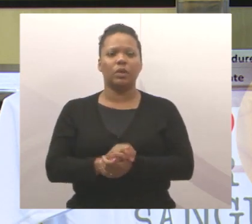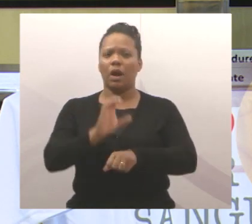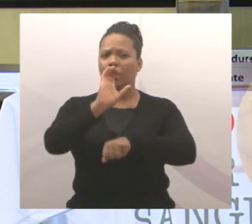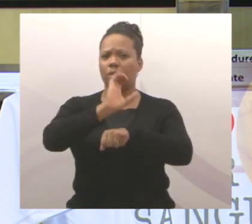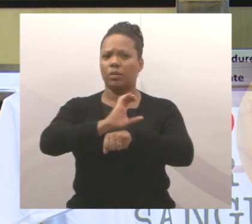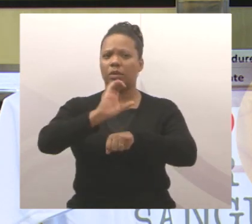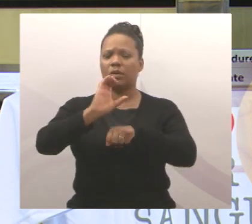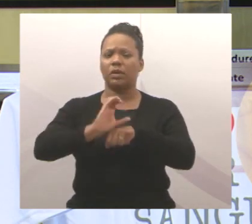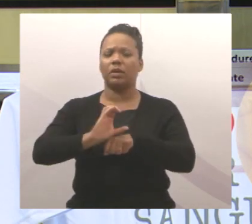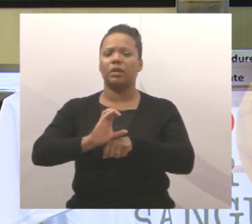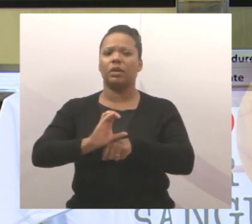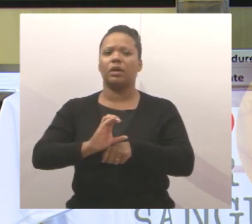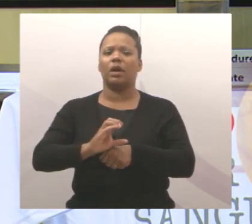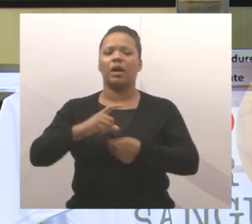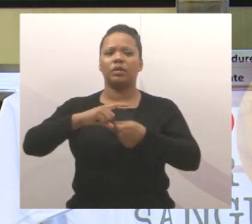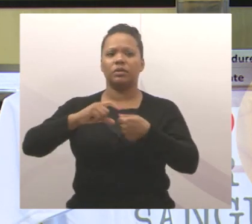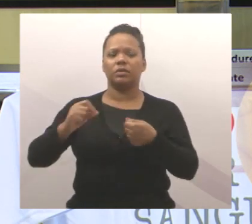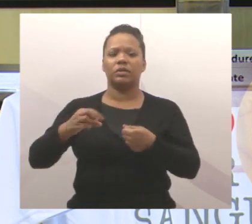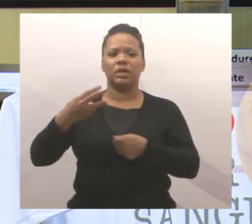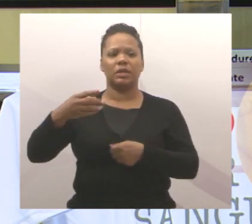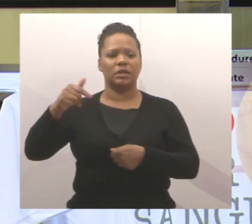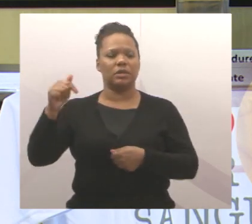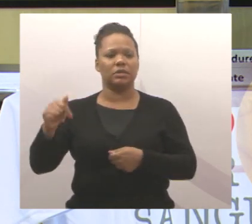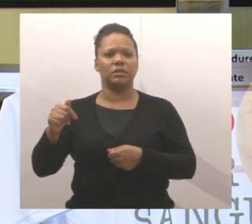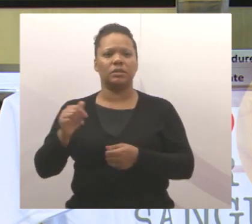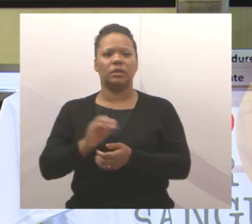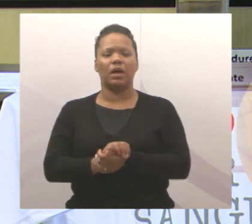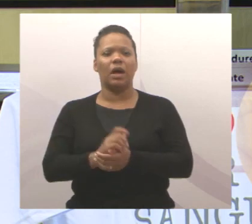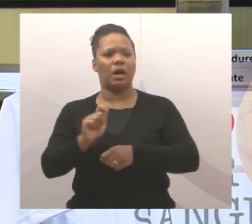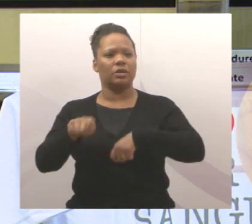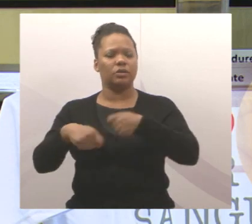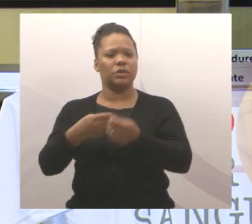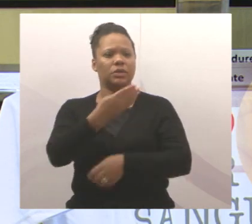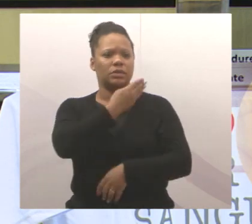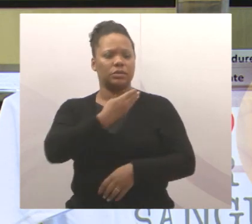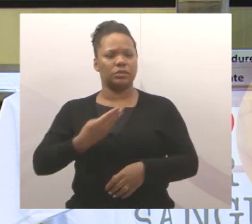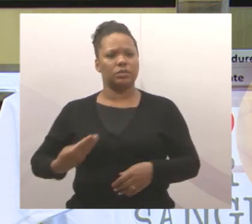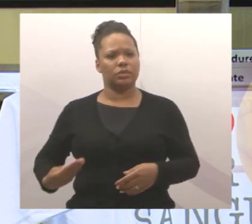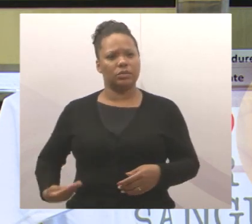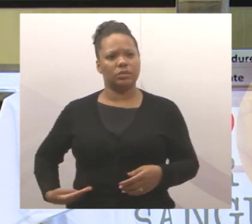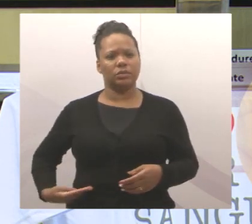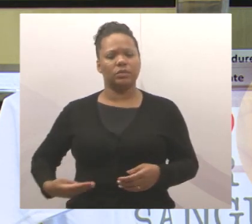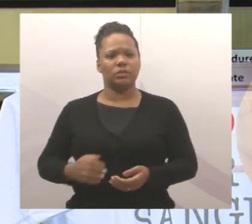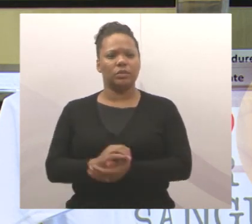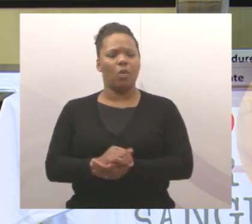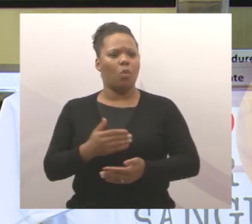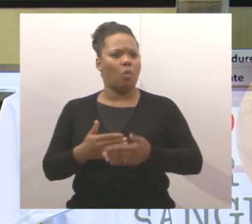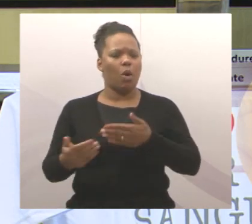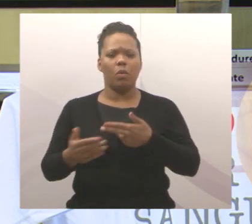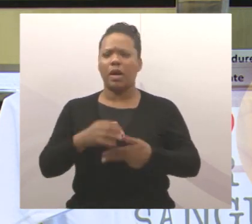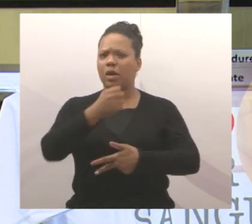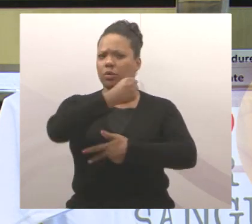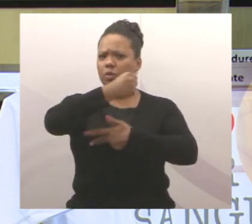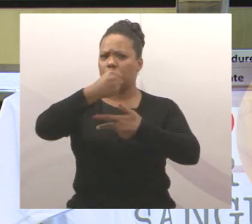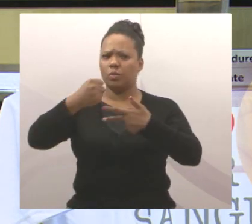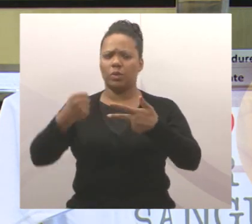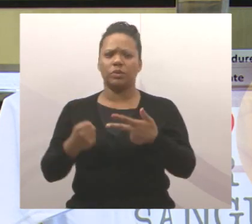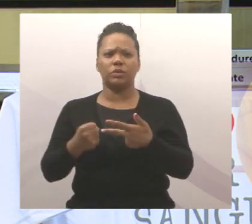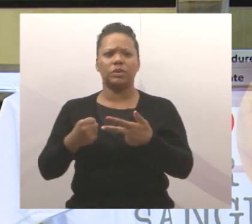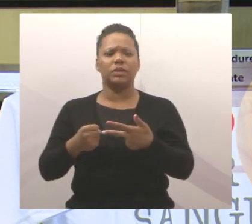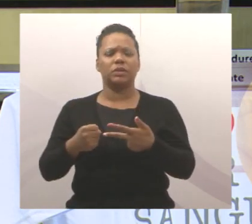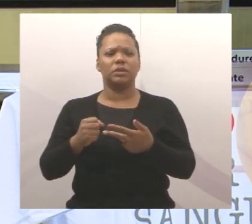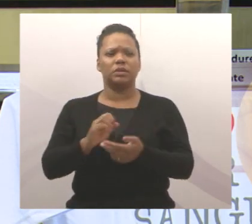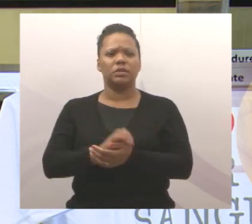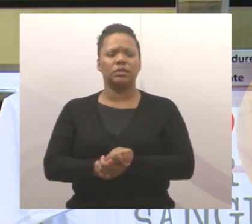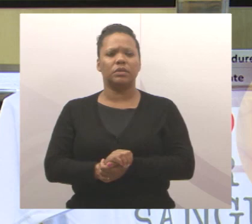Constituição Federal, artigo 37, caput, a administração pública, direta e indireta, de qualquer dos poderes da União, dos